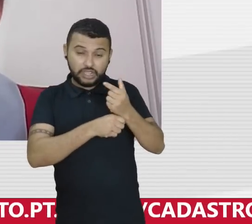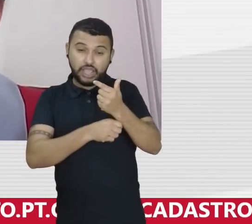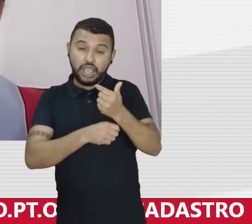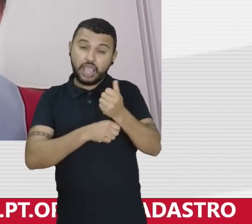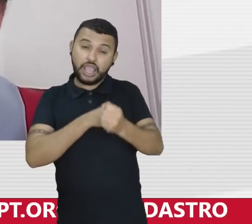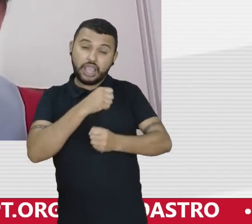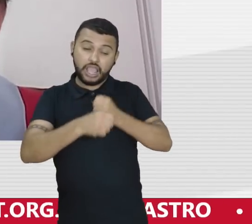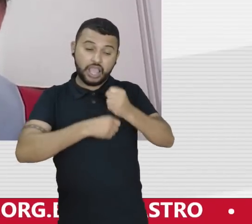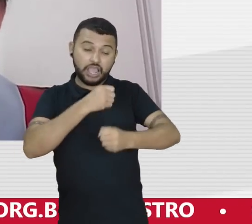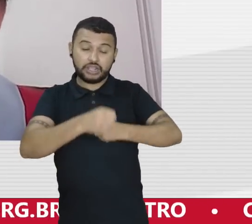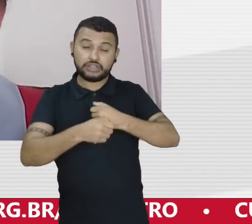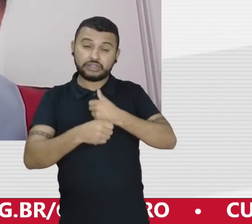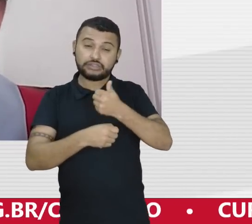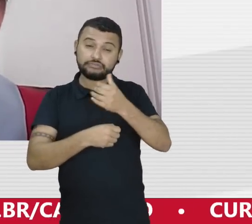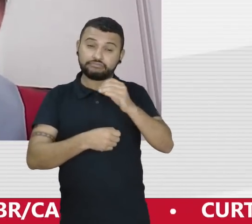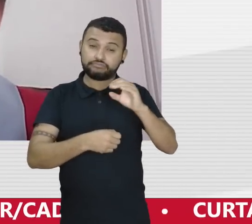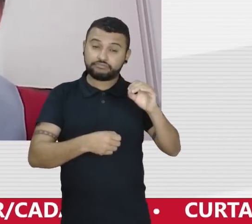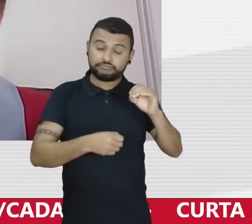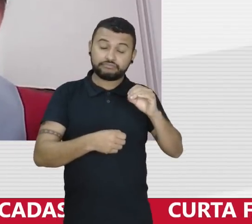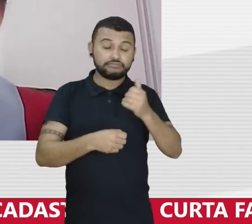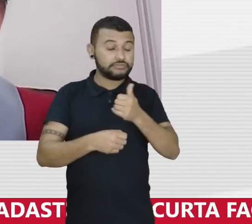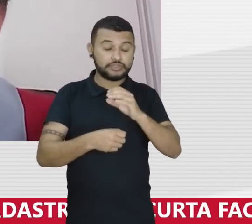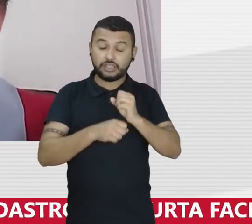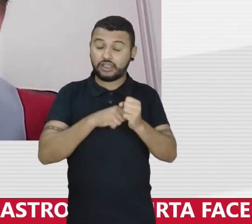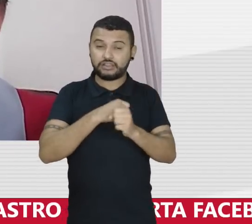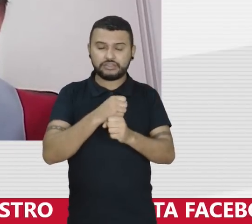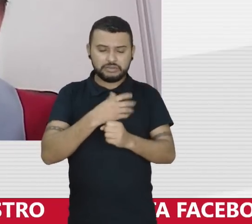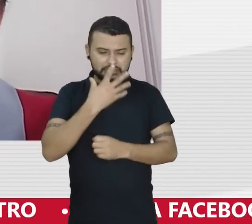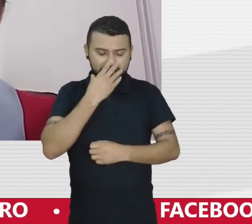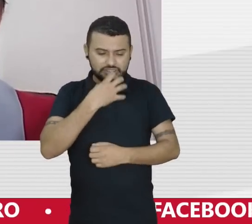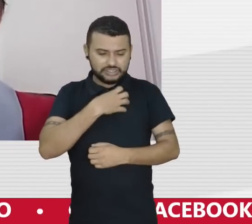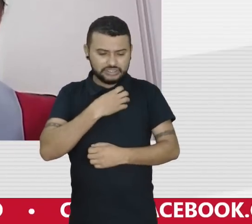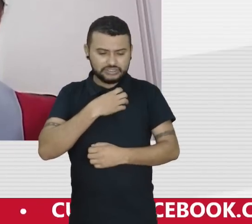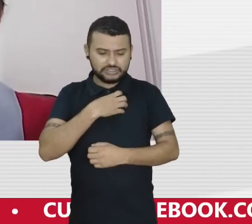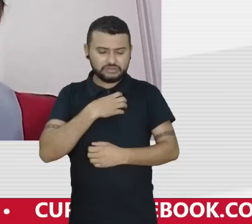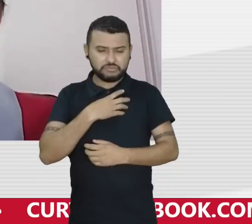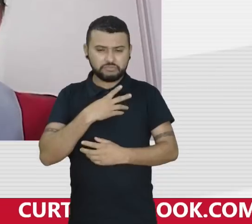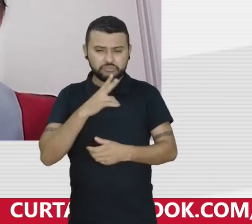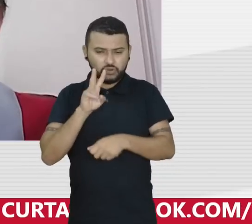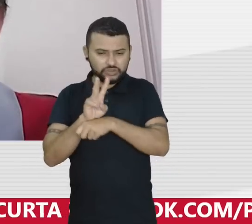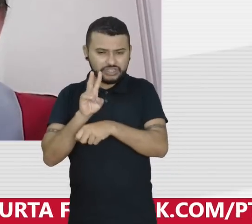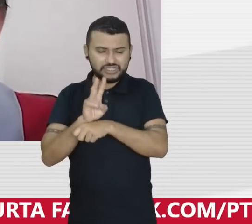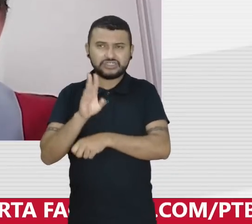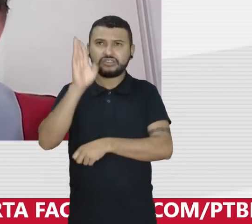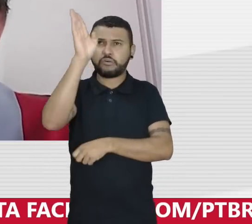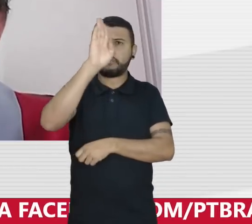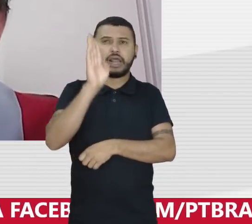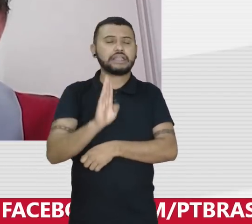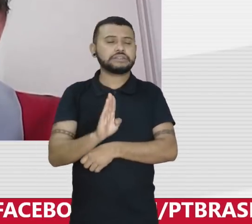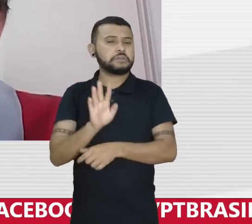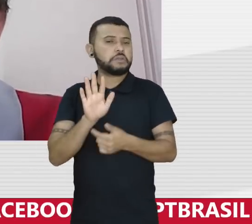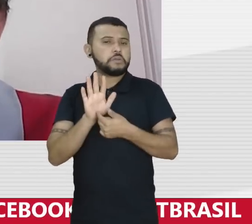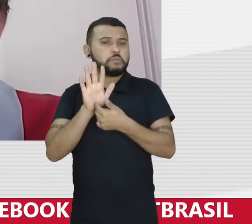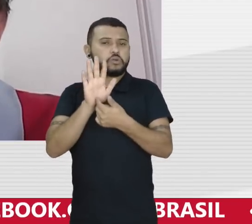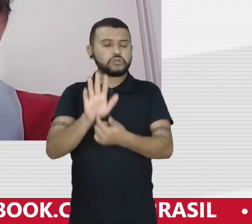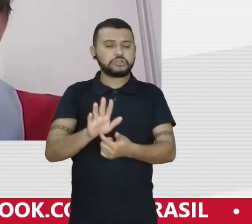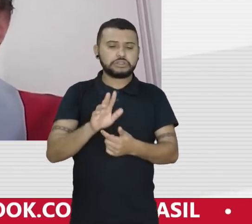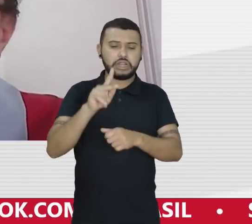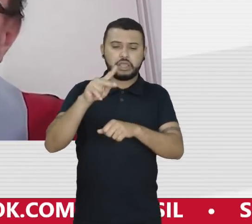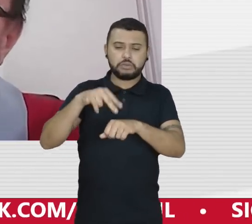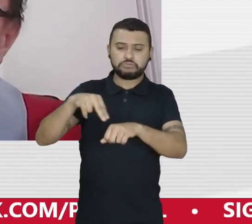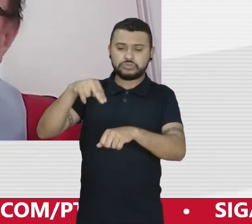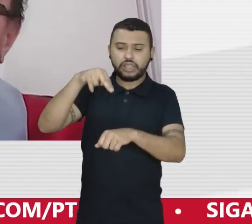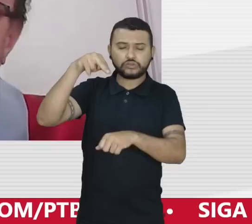uma caracterização, né, de um sentido nacionalista, de defesa de um projeto nacional, né,